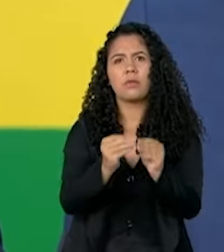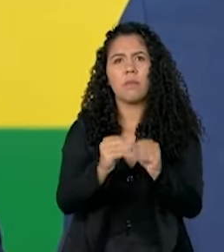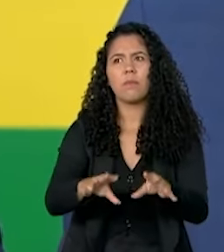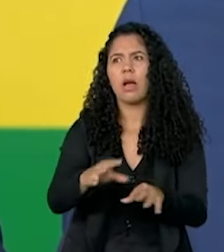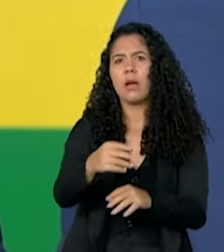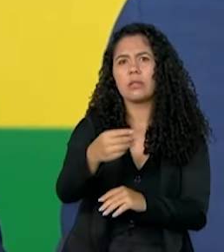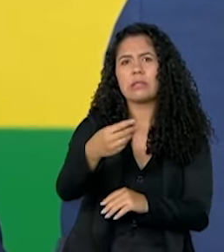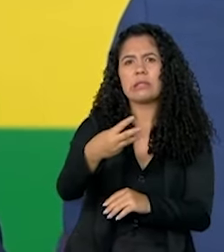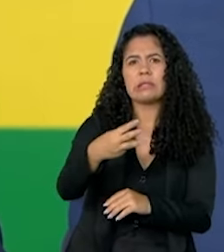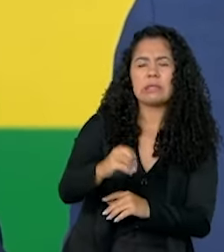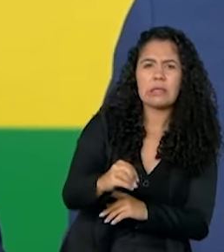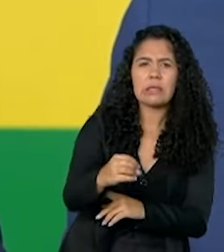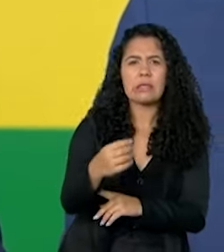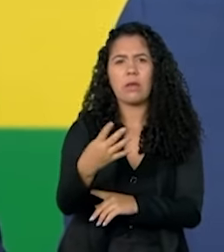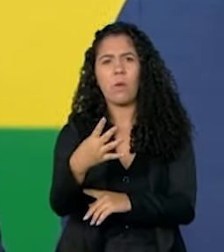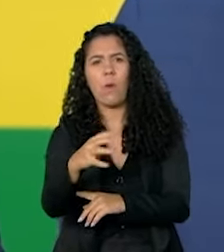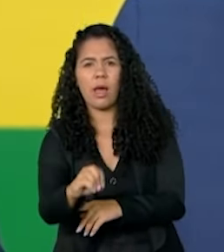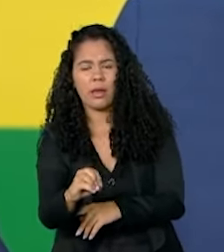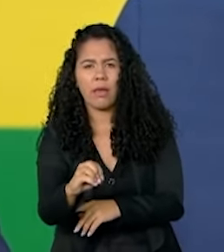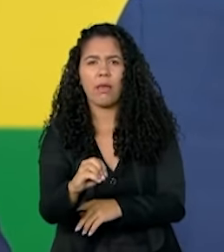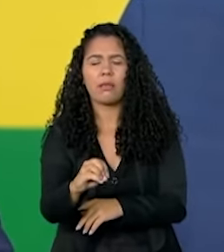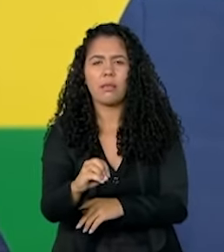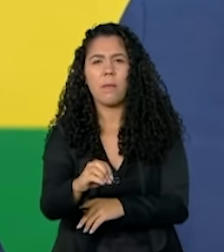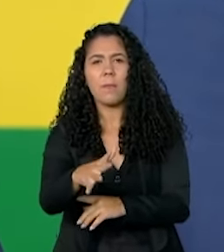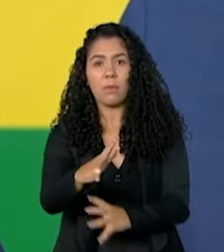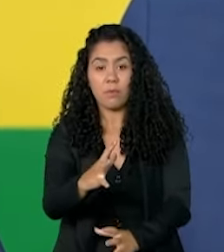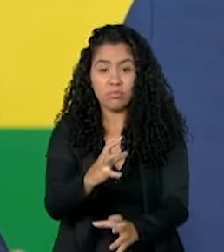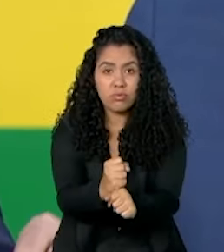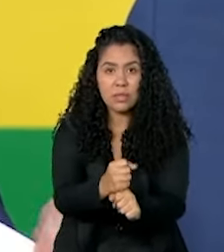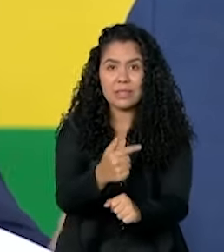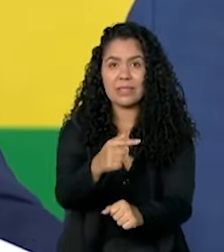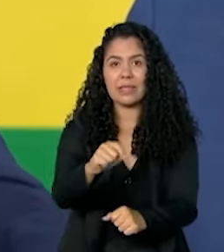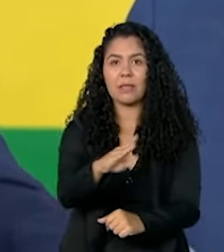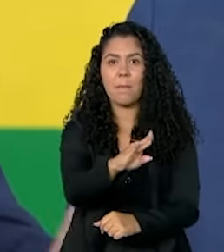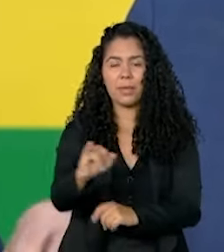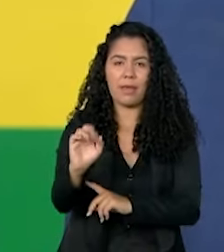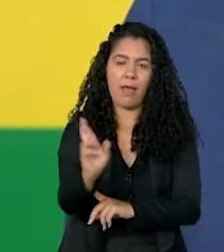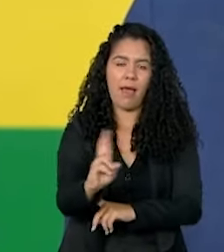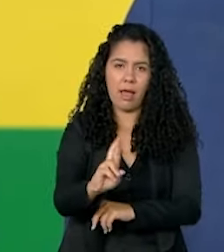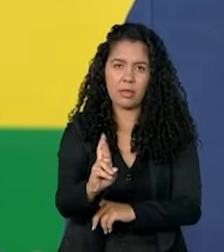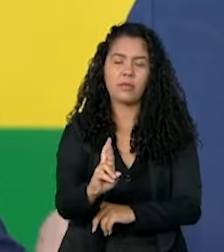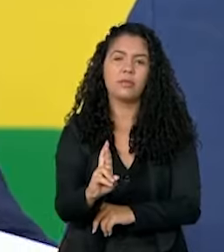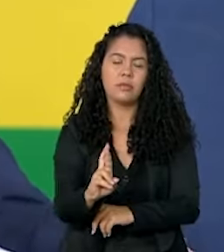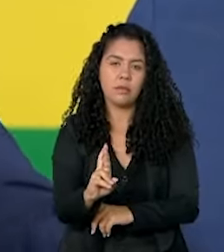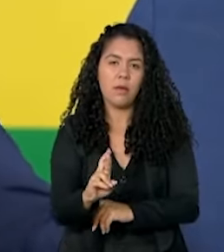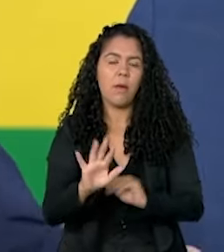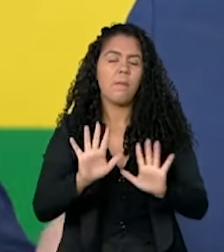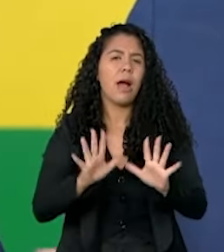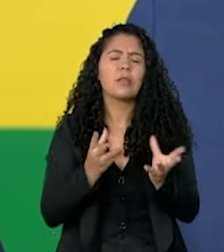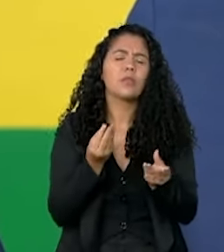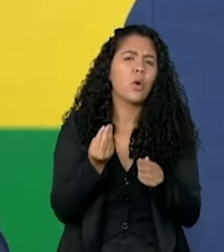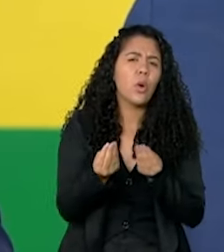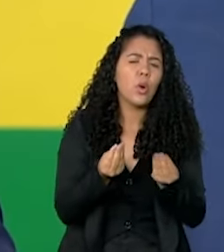26, performando 70 bilhões de reais, e que passa